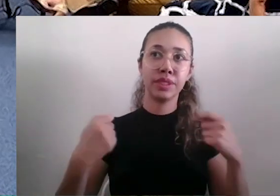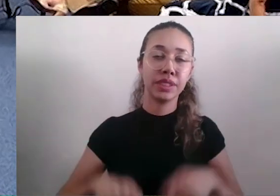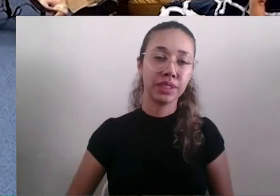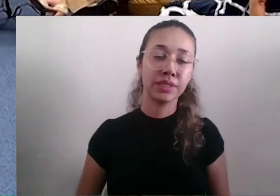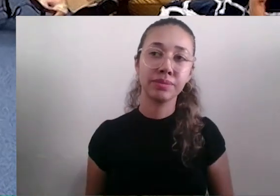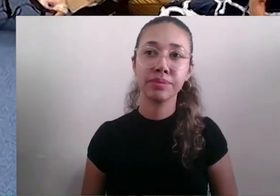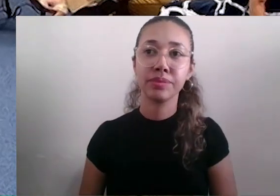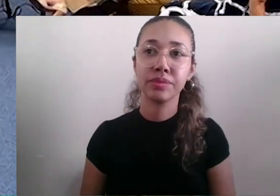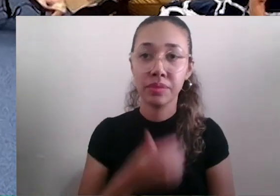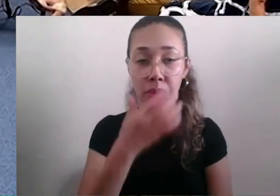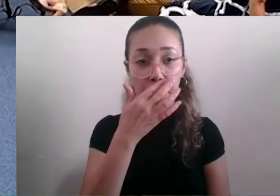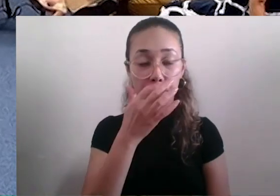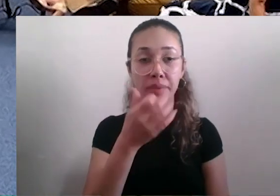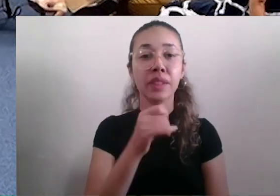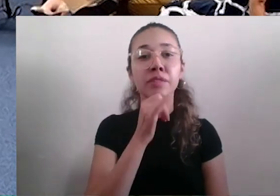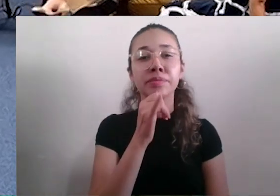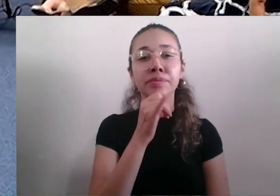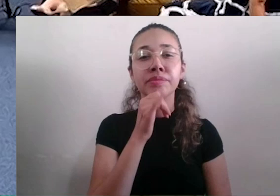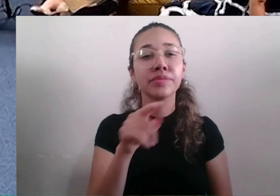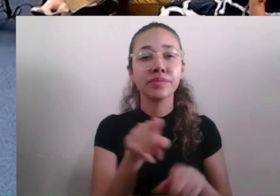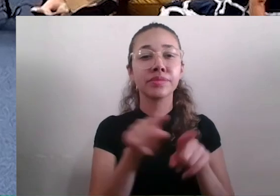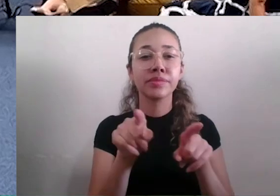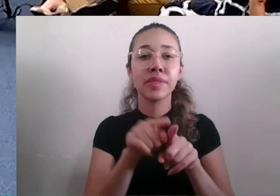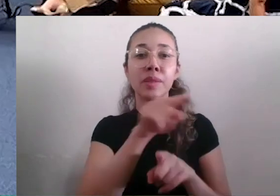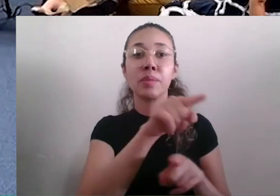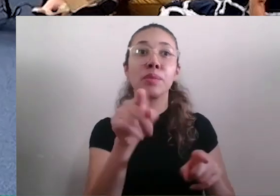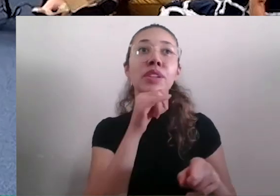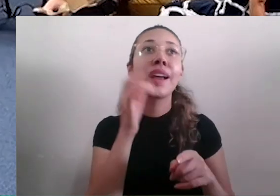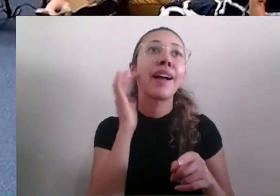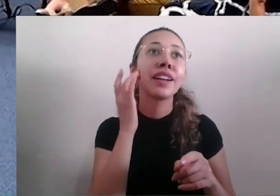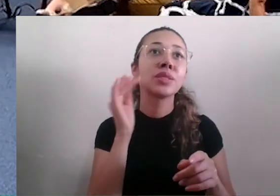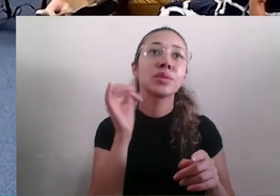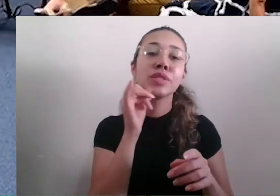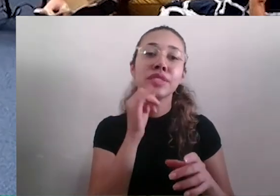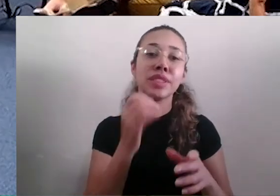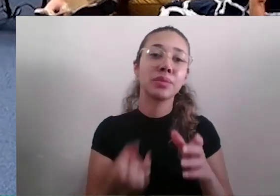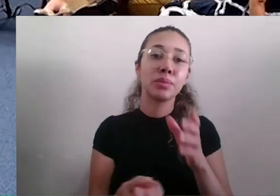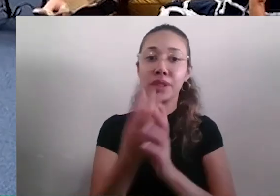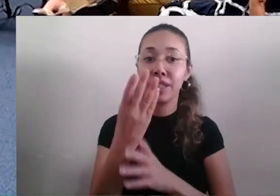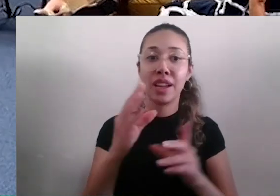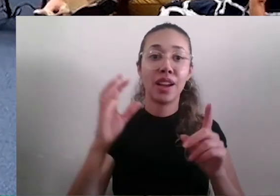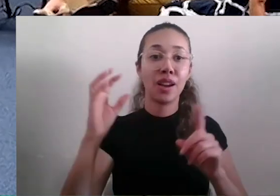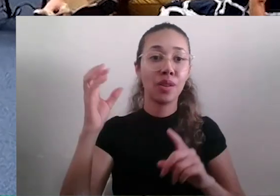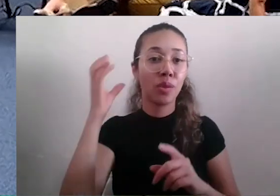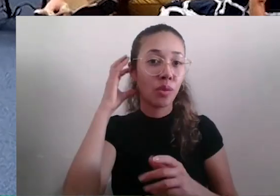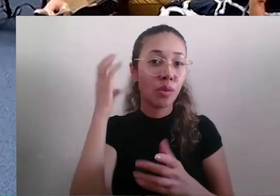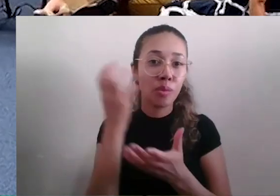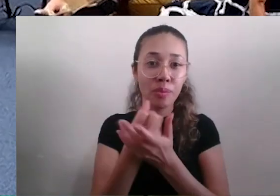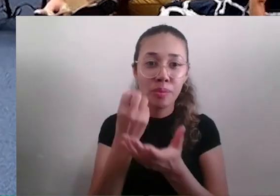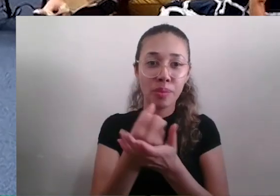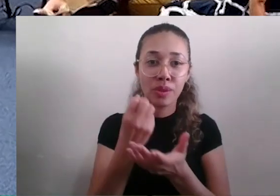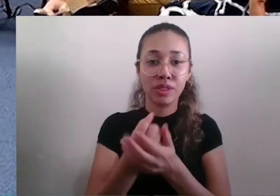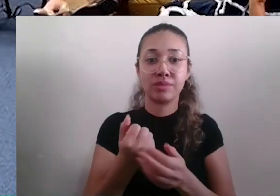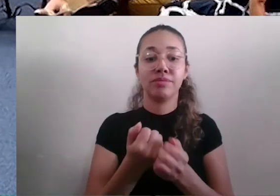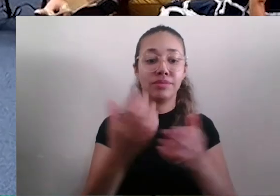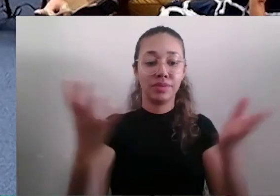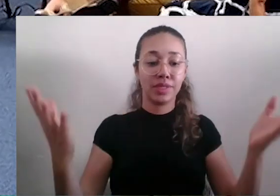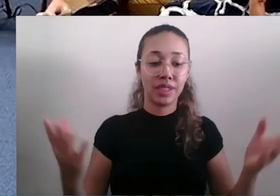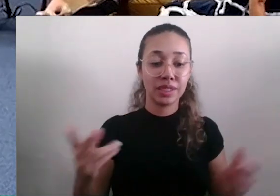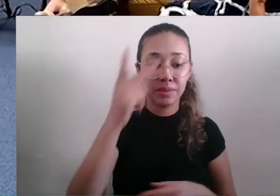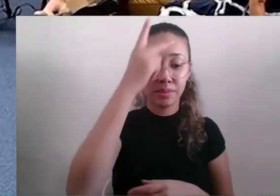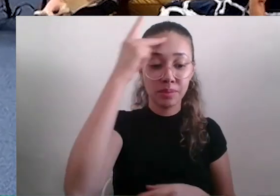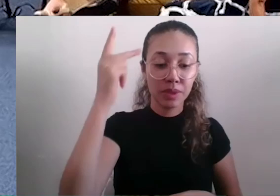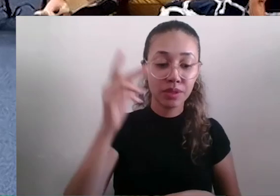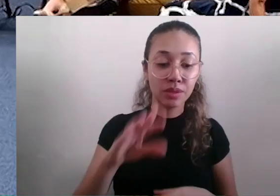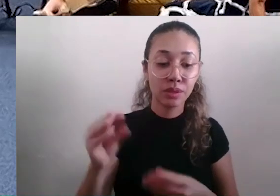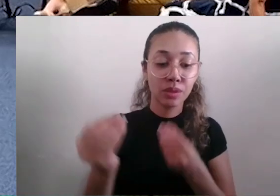dizer não foi não é que foi feito lá o podcast para meia dúzia de pessoas não foi um um sucesso estrondoso de pessoas